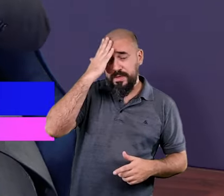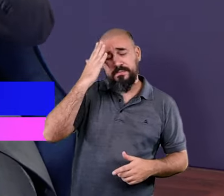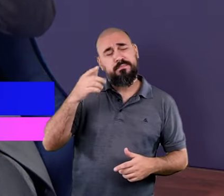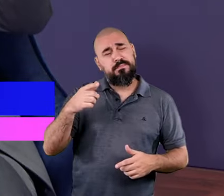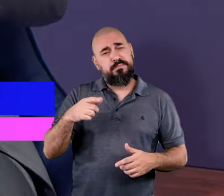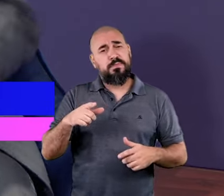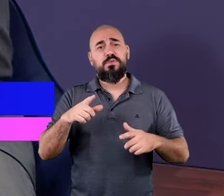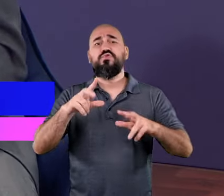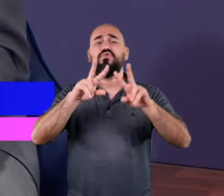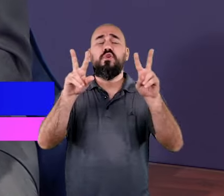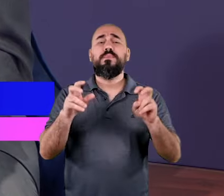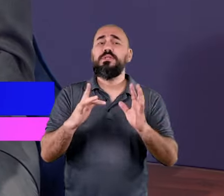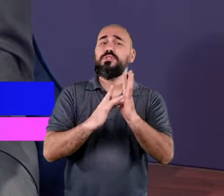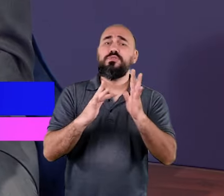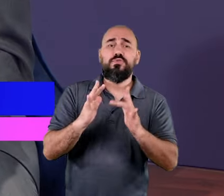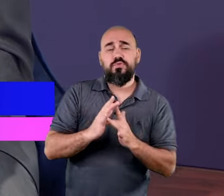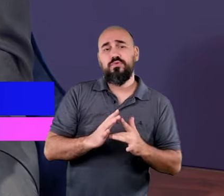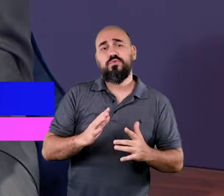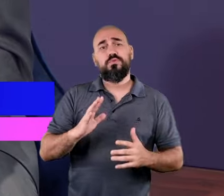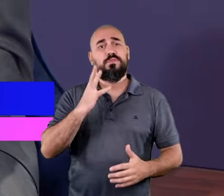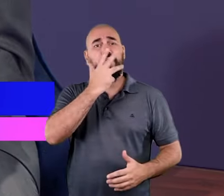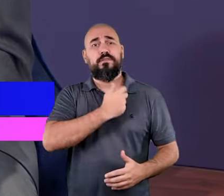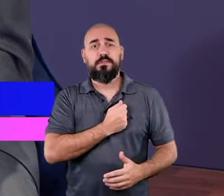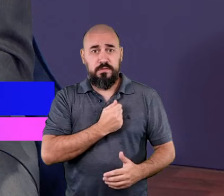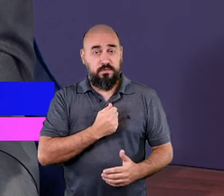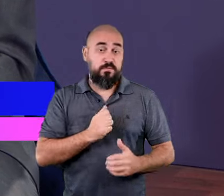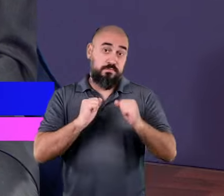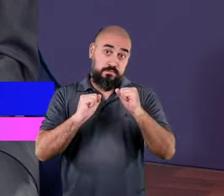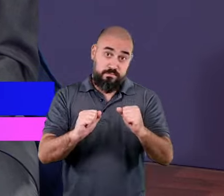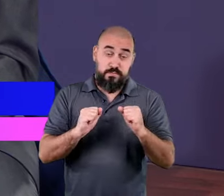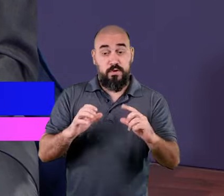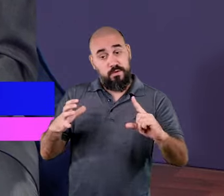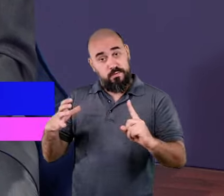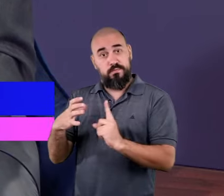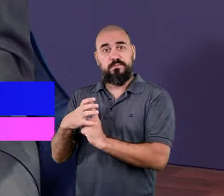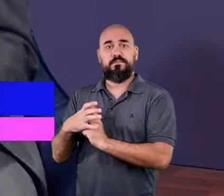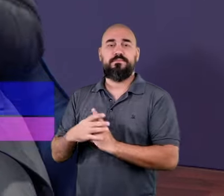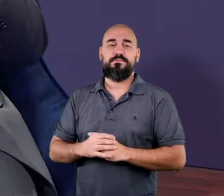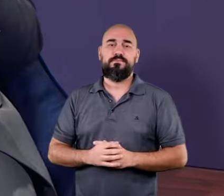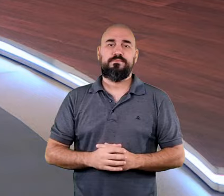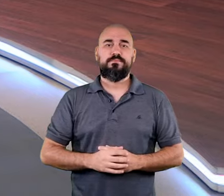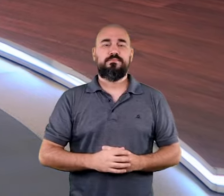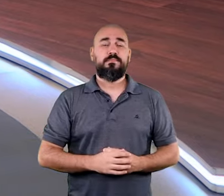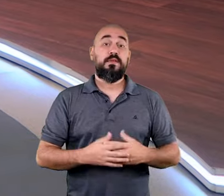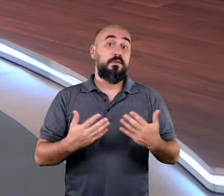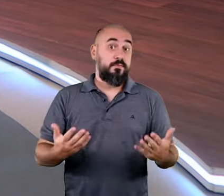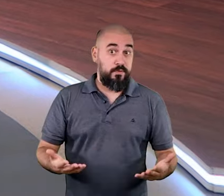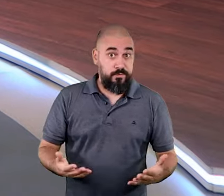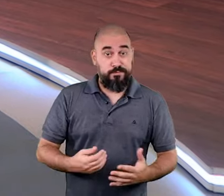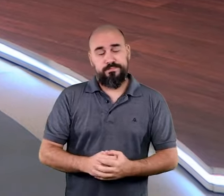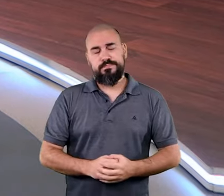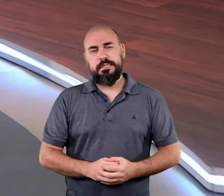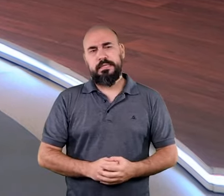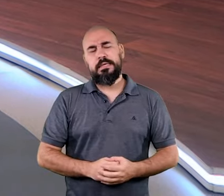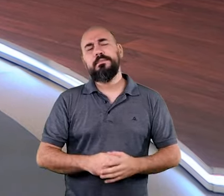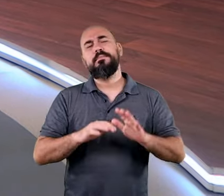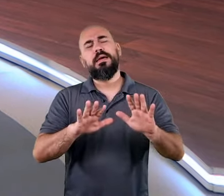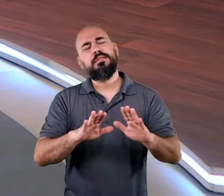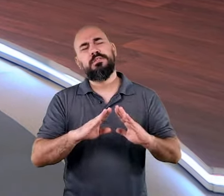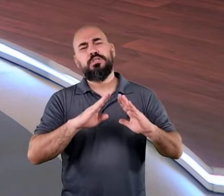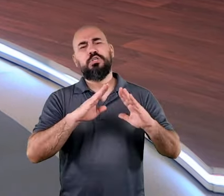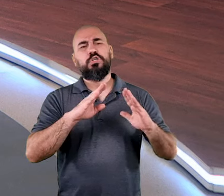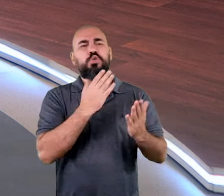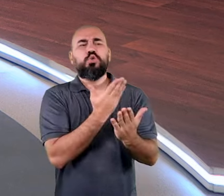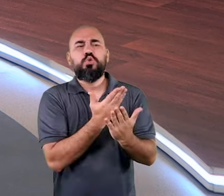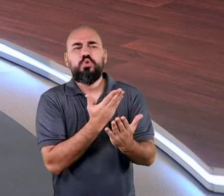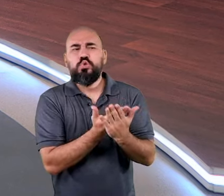aqui dentro do Arena do Futuro, para juntos apresentarmos a palavra do Senhor. Bom, agora você está me perguntando assim, pastor, e o estudo